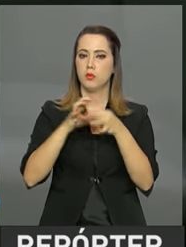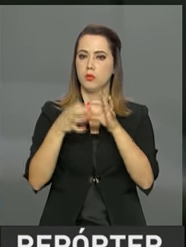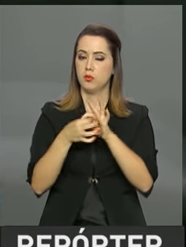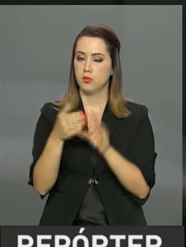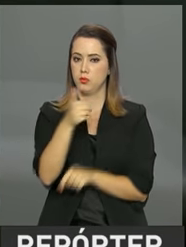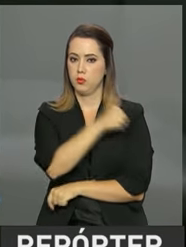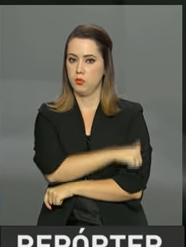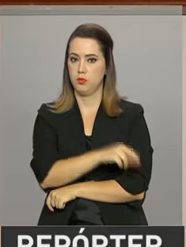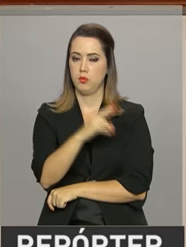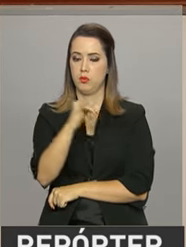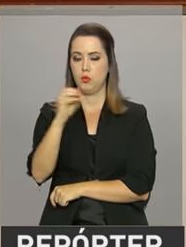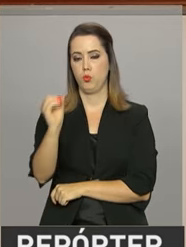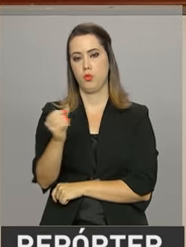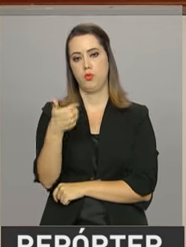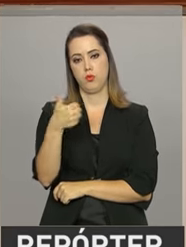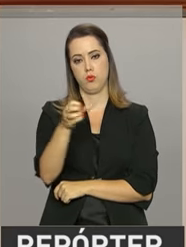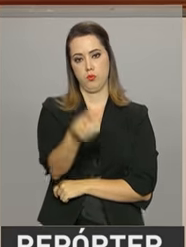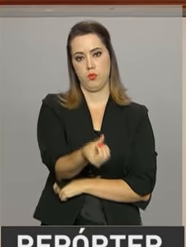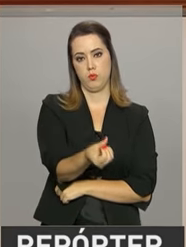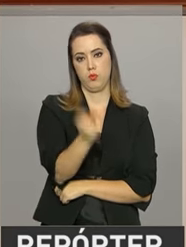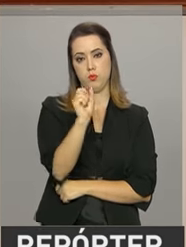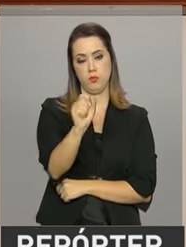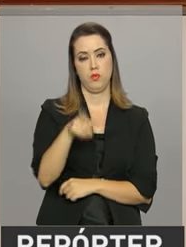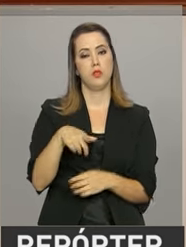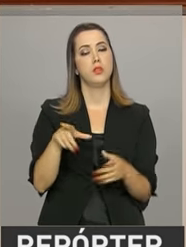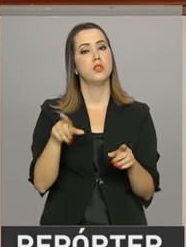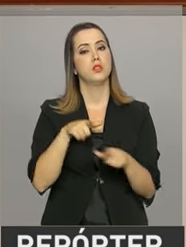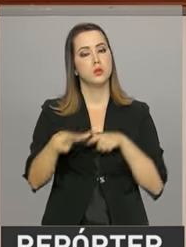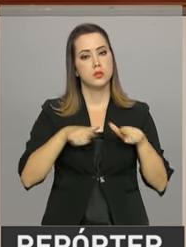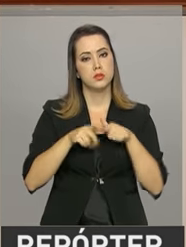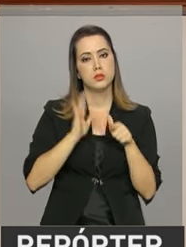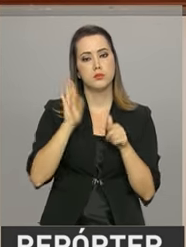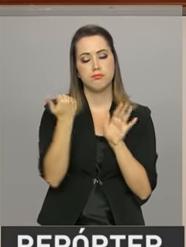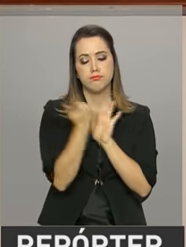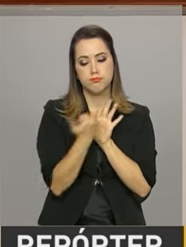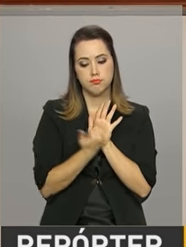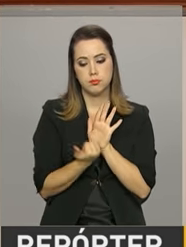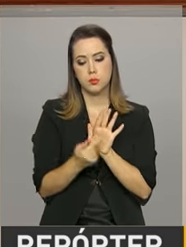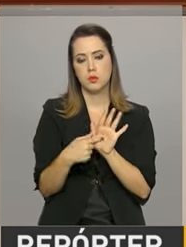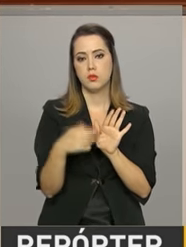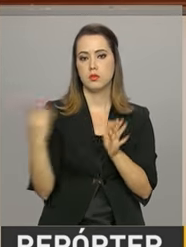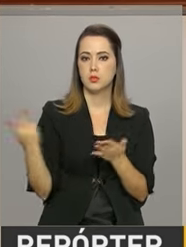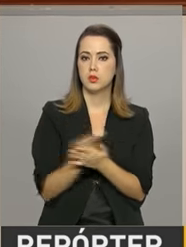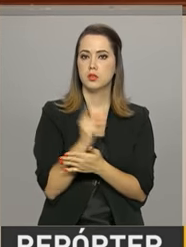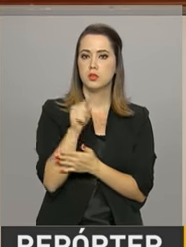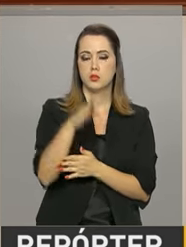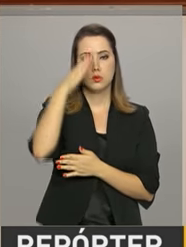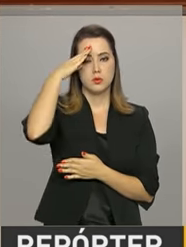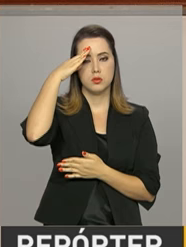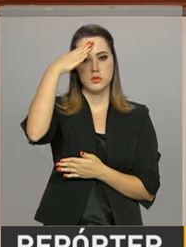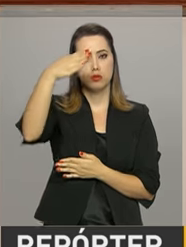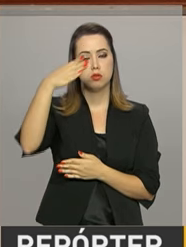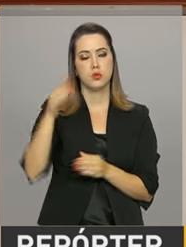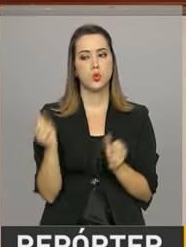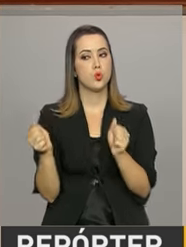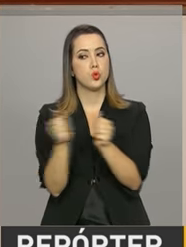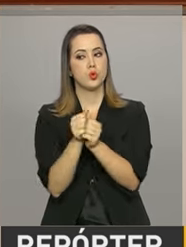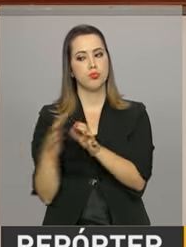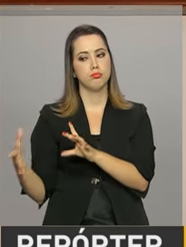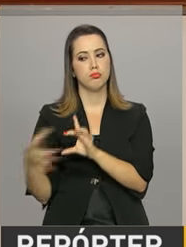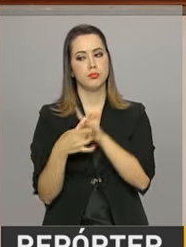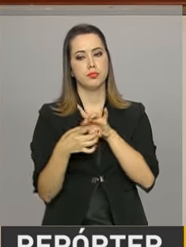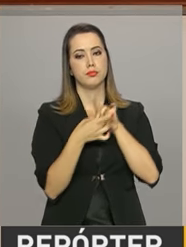Rio 2016. As atividades previstas para serem realizadas pelas Forças Armadas numa operação conjunta que